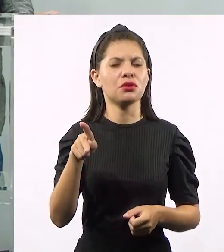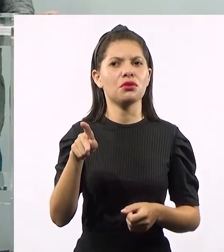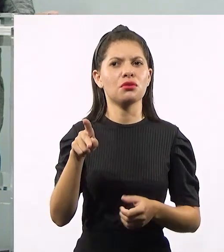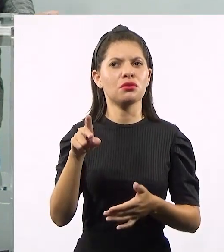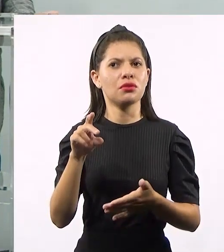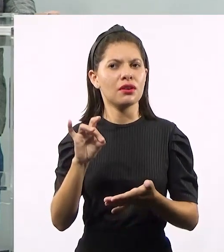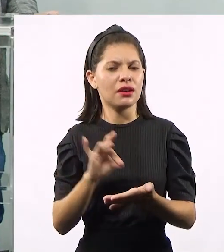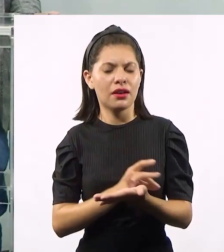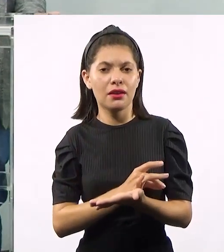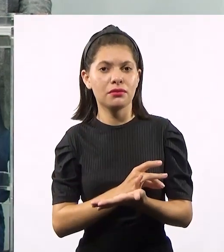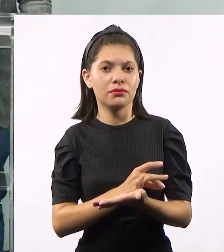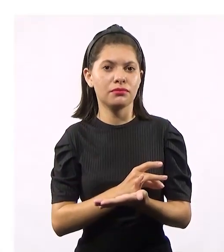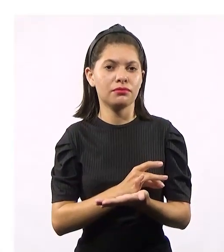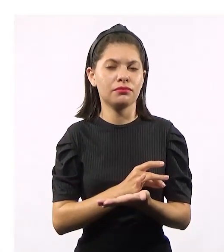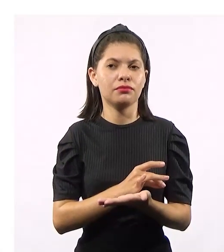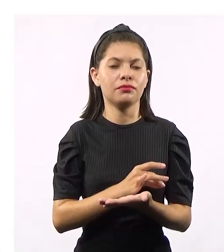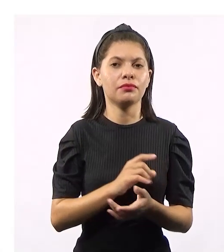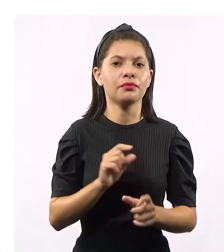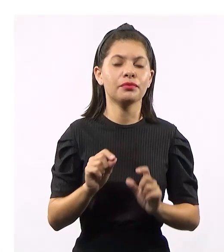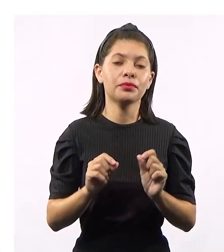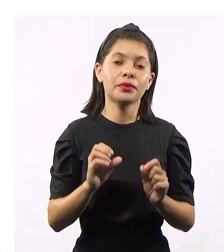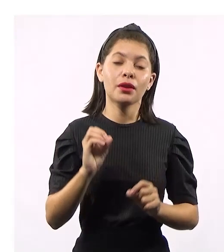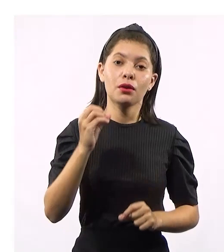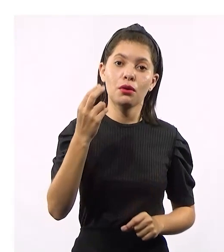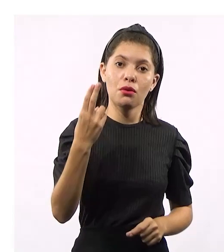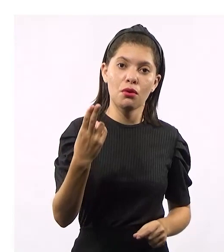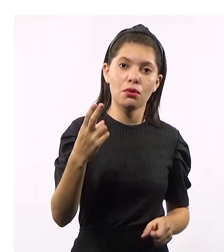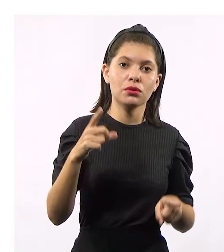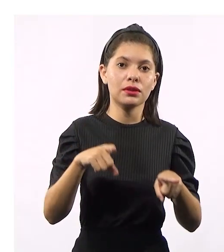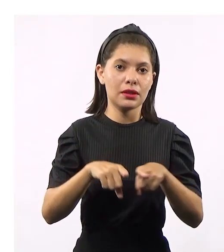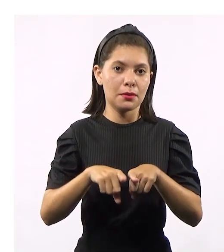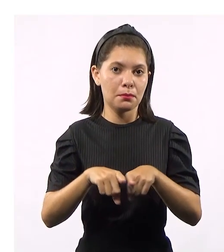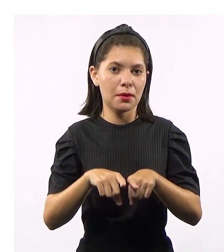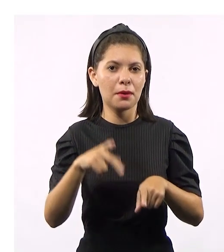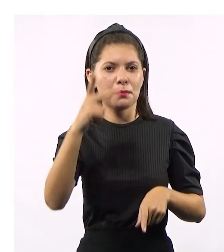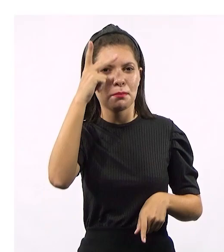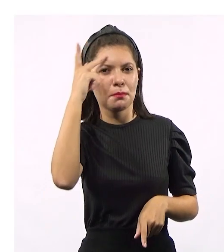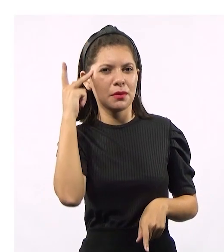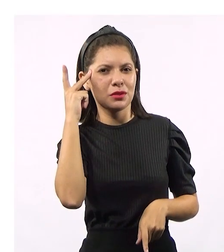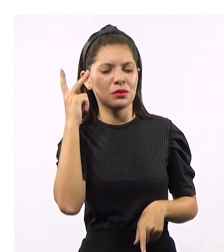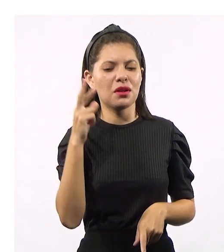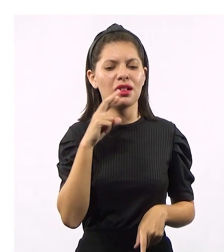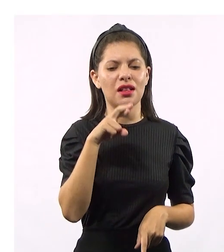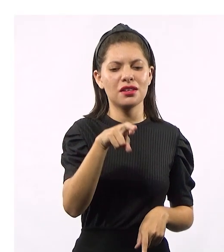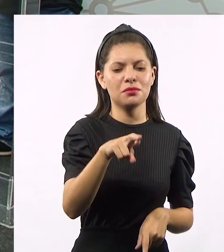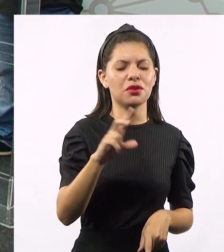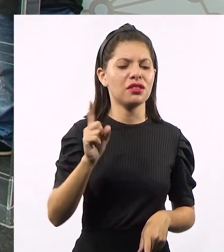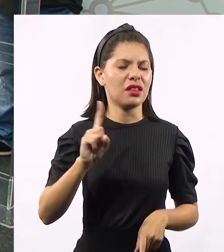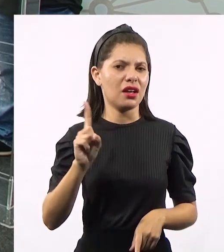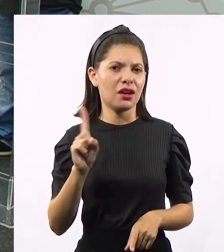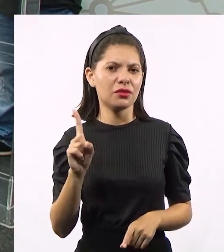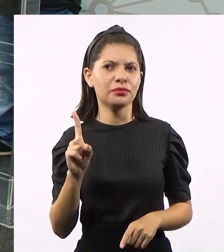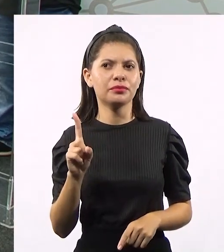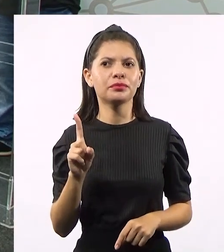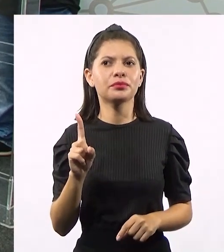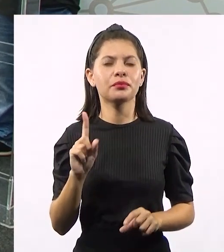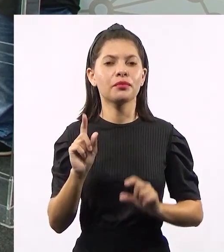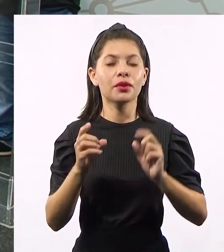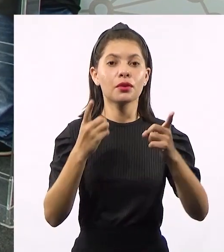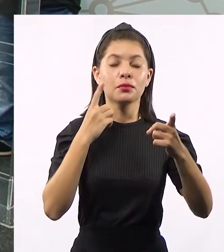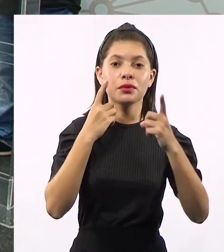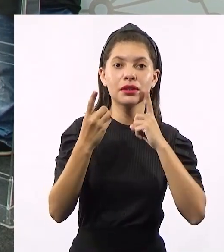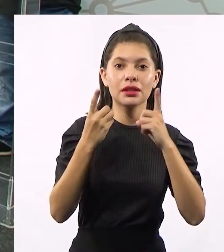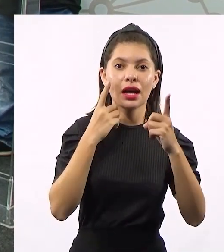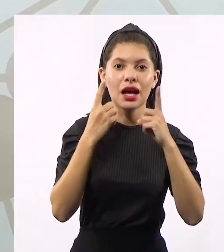na coleta de dados? Certo? Ou até mesmo a pessoa não vai querer responder, né, professor? E sobre essa questão dos